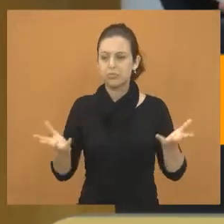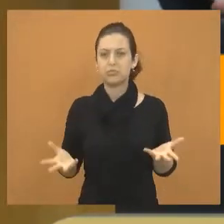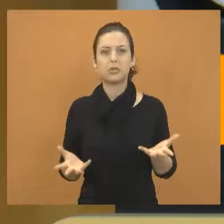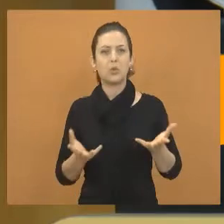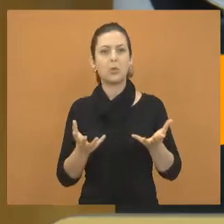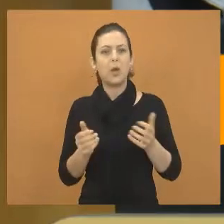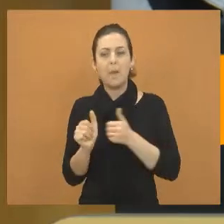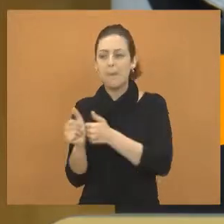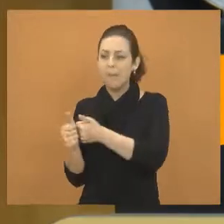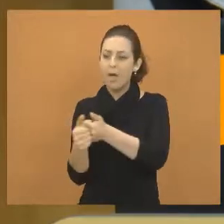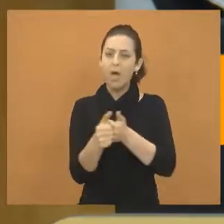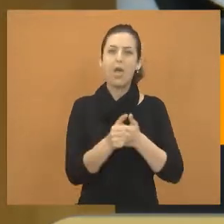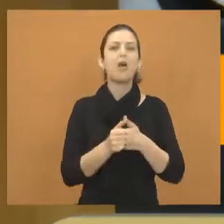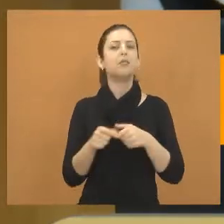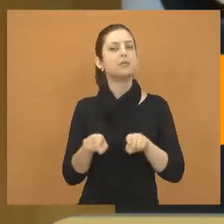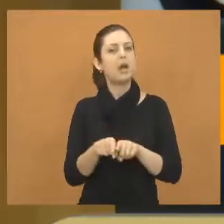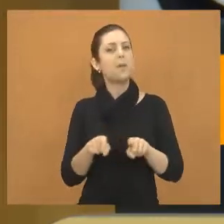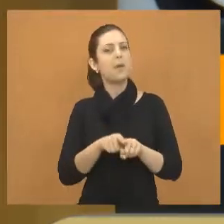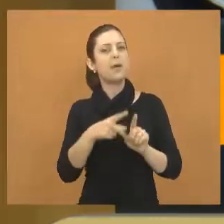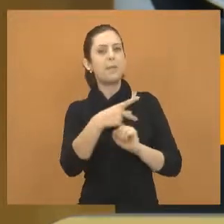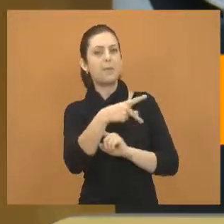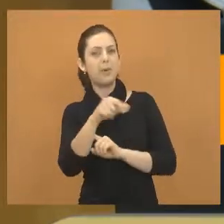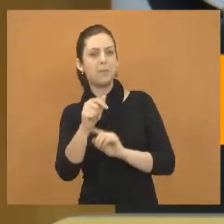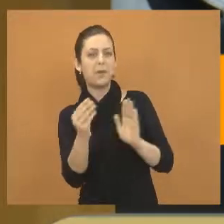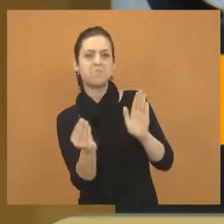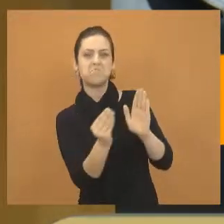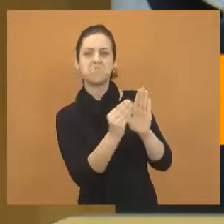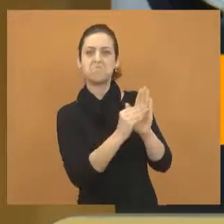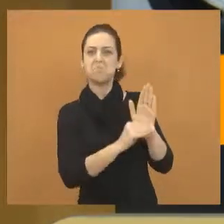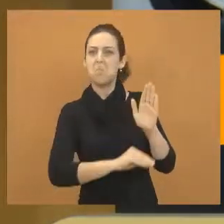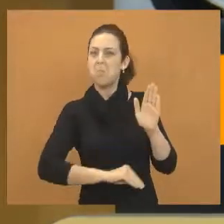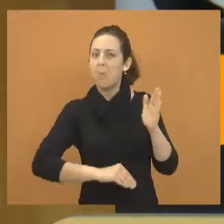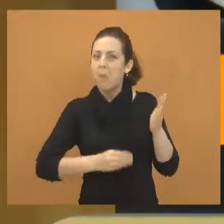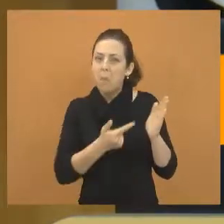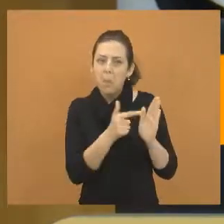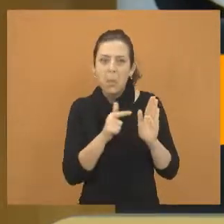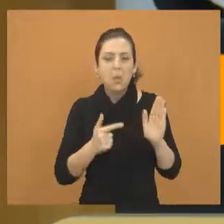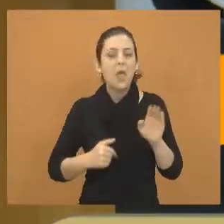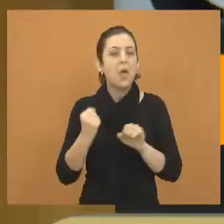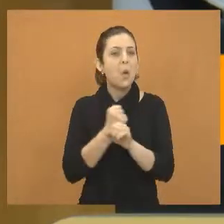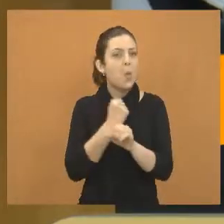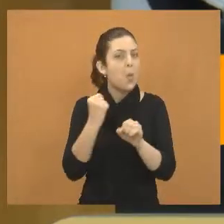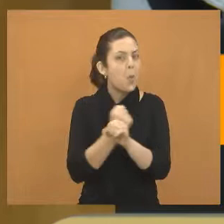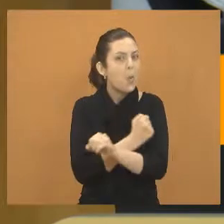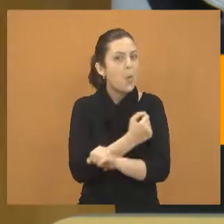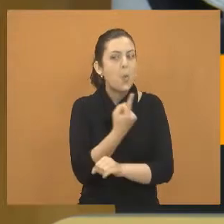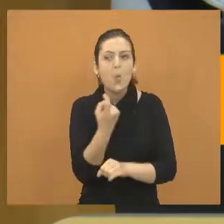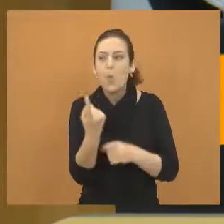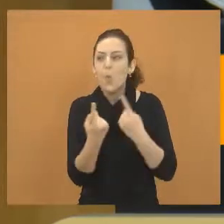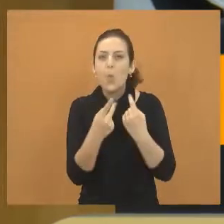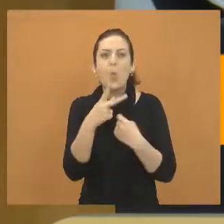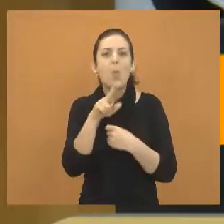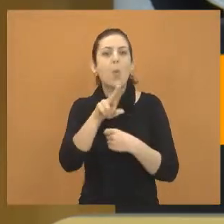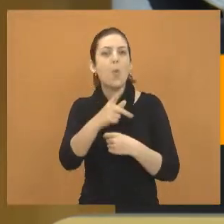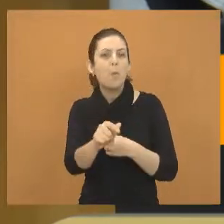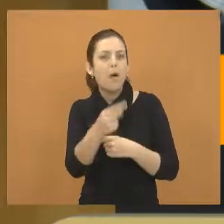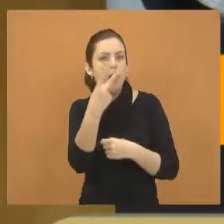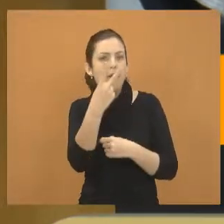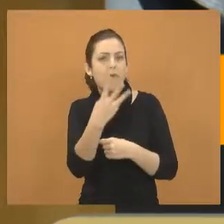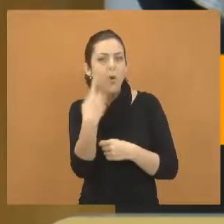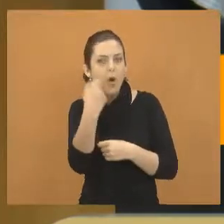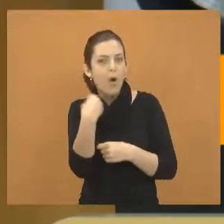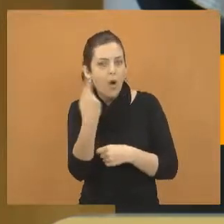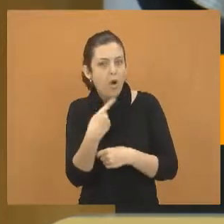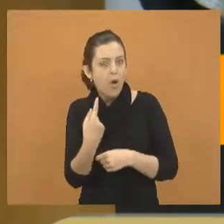no entorno desses bairros. E no PPA não consta a construção de nenhuma UPA 24